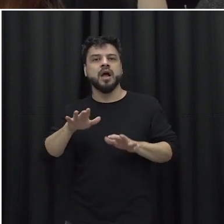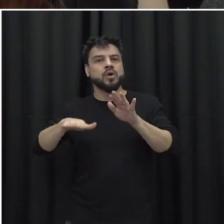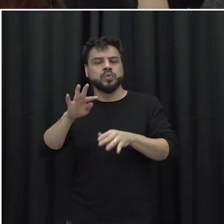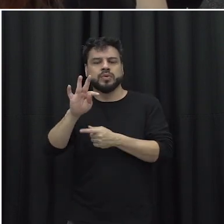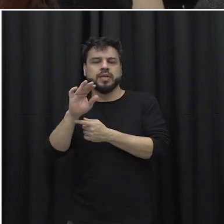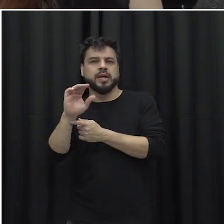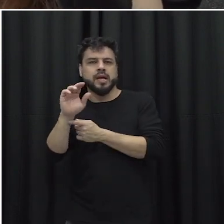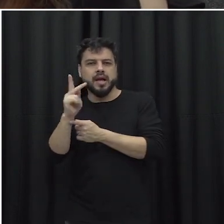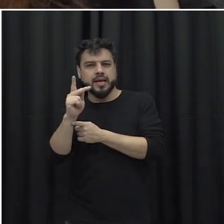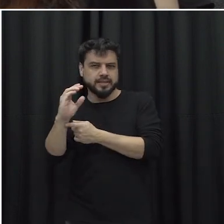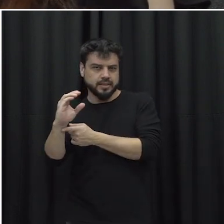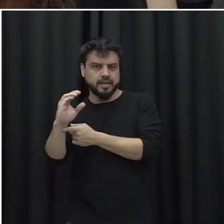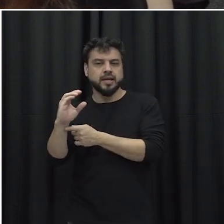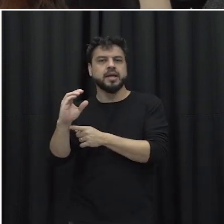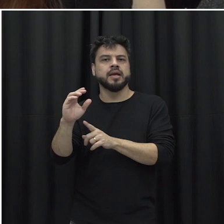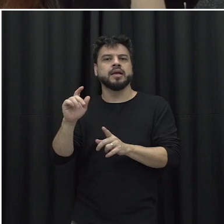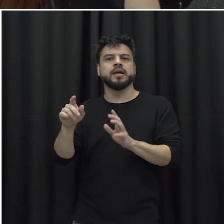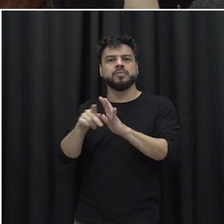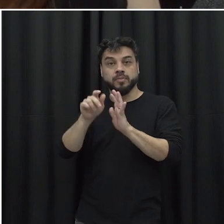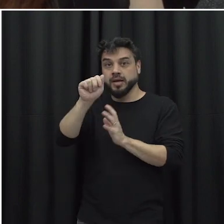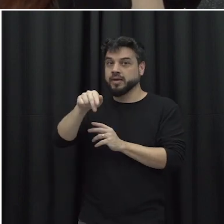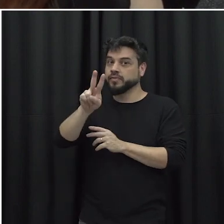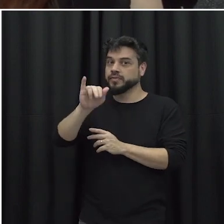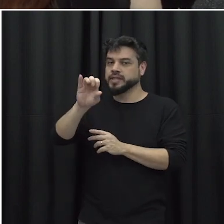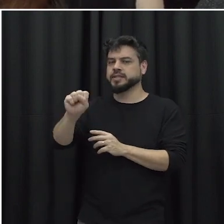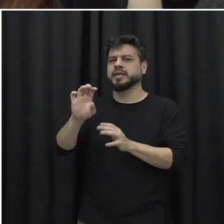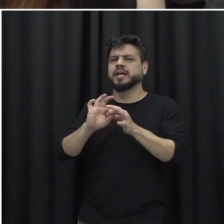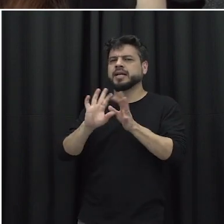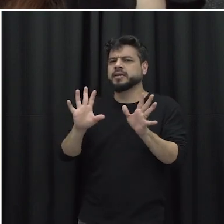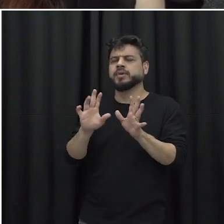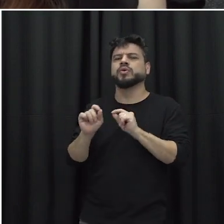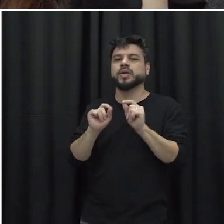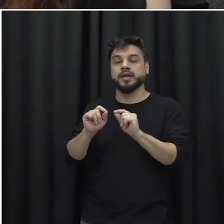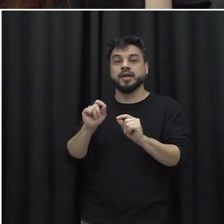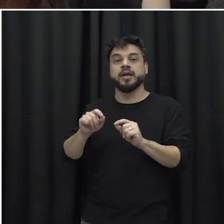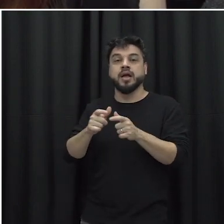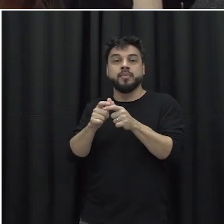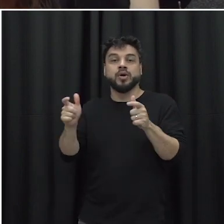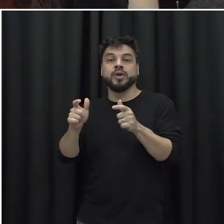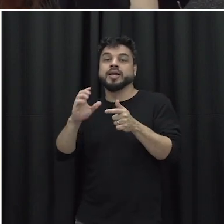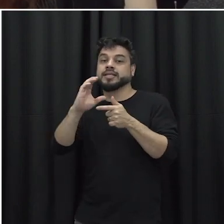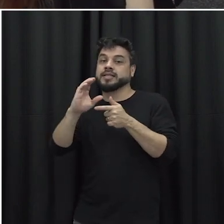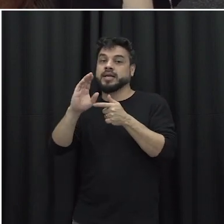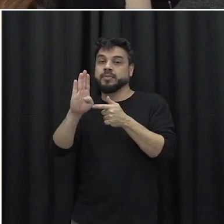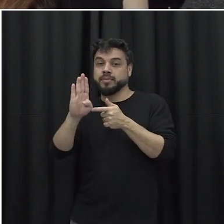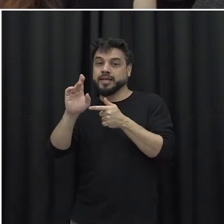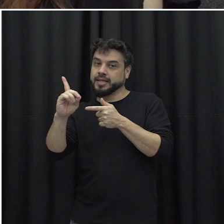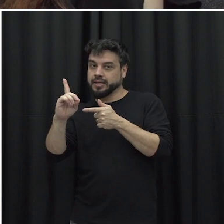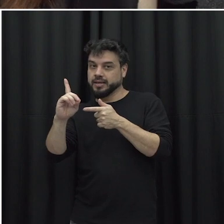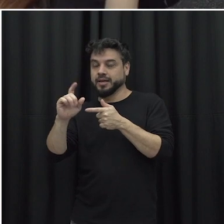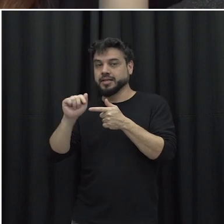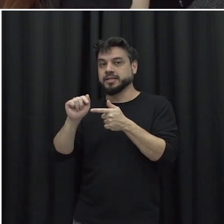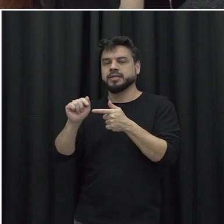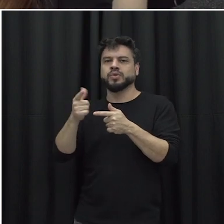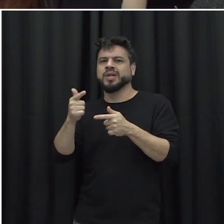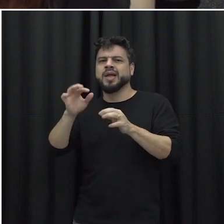de THC, né, sendo que a RDC só permite que produtos que tenham majoritariamente CBD. Né, então,